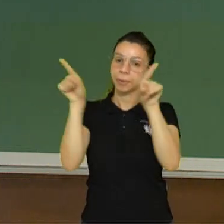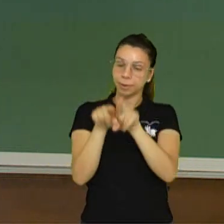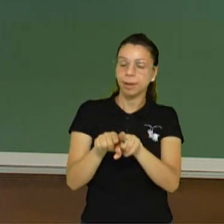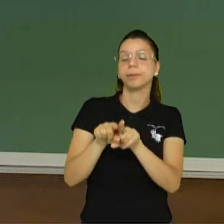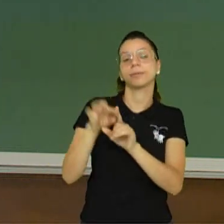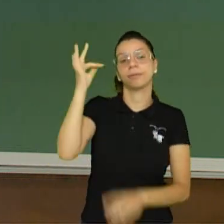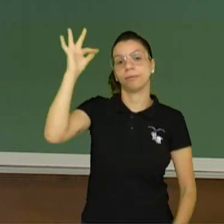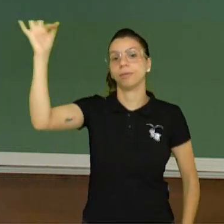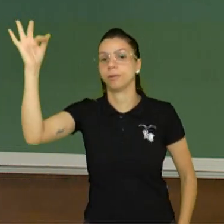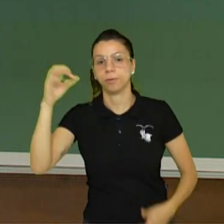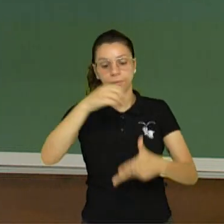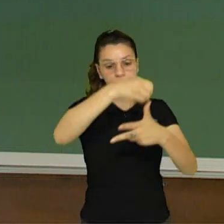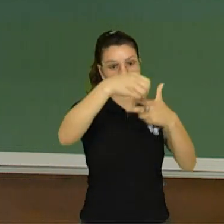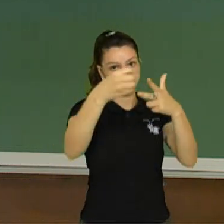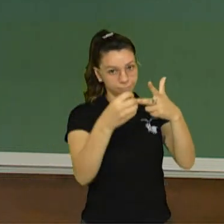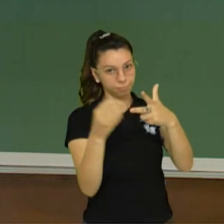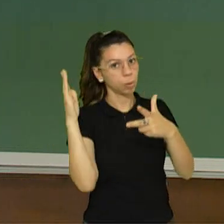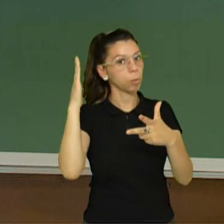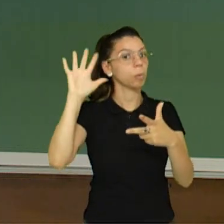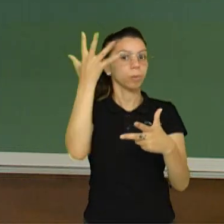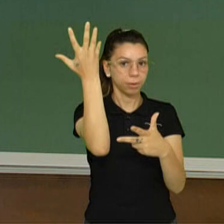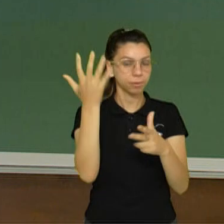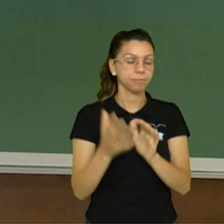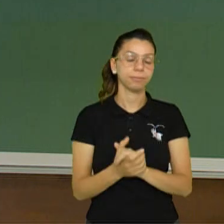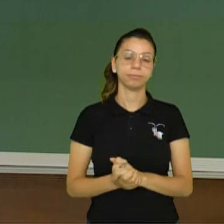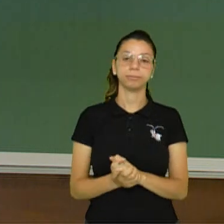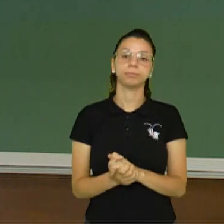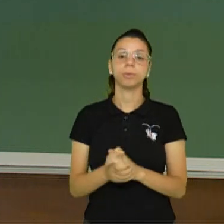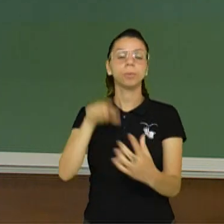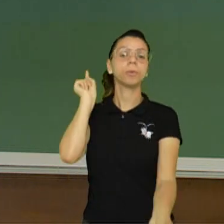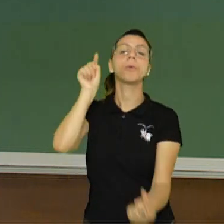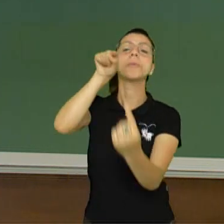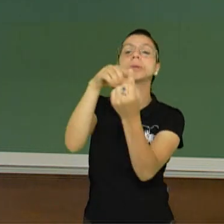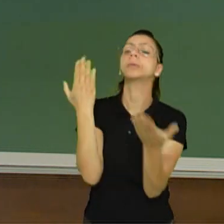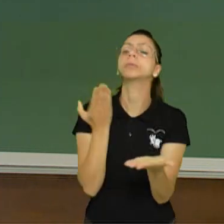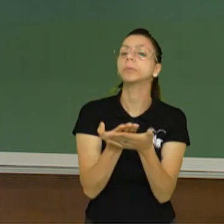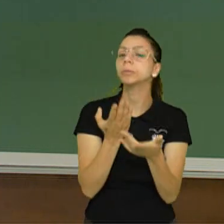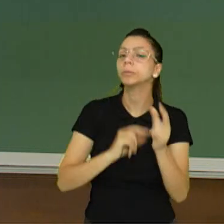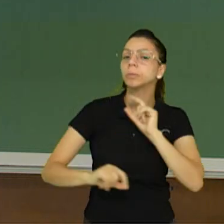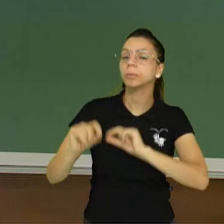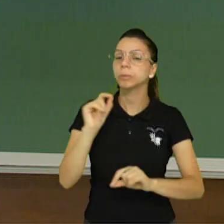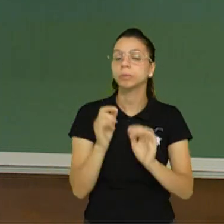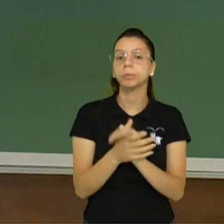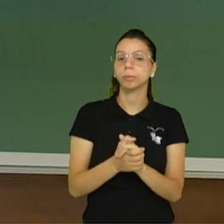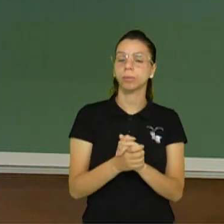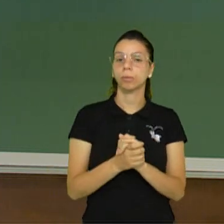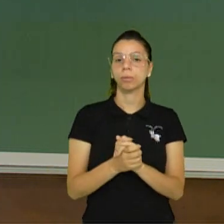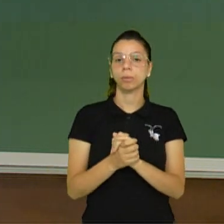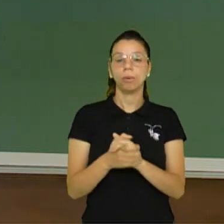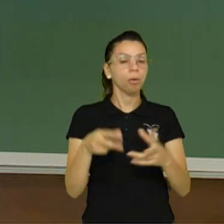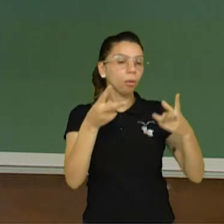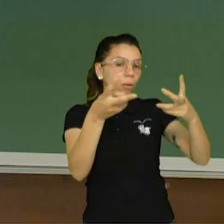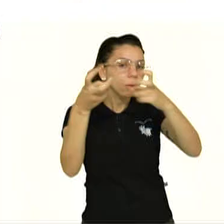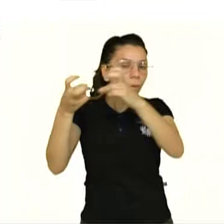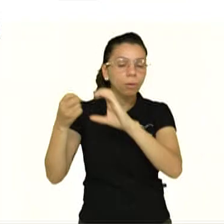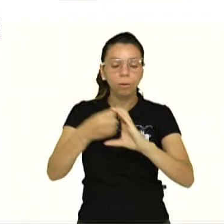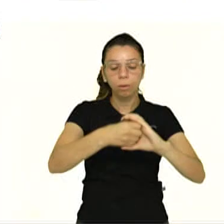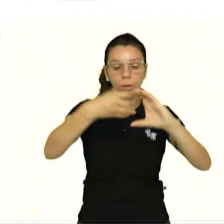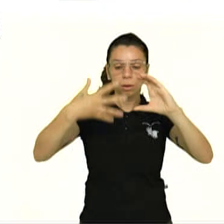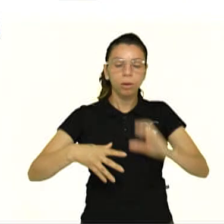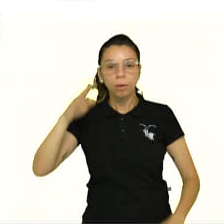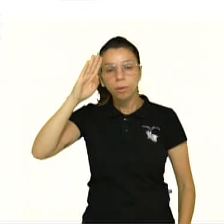filosofia do Enem. Os objetivos da nossa aula de hoje, então, são identificar as principais características da